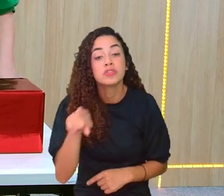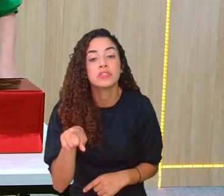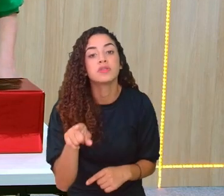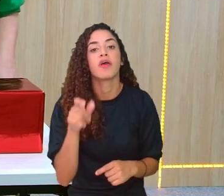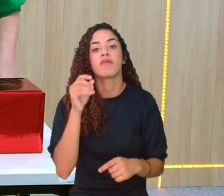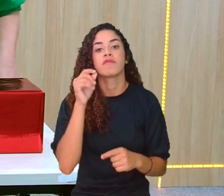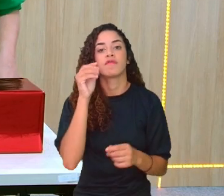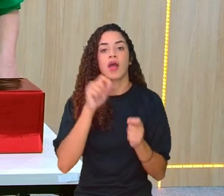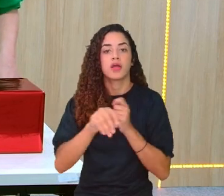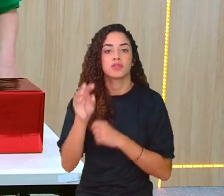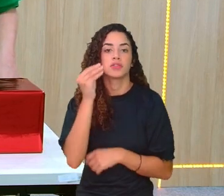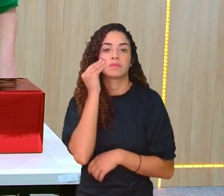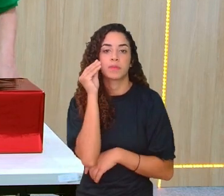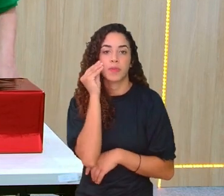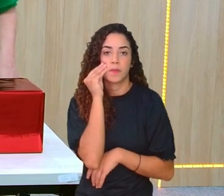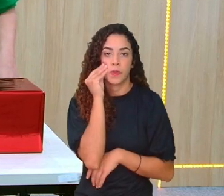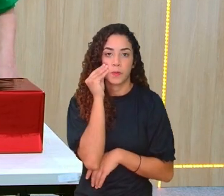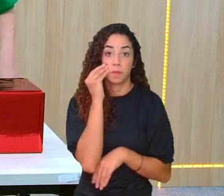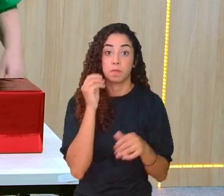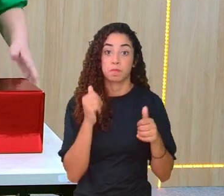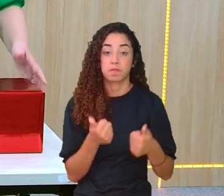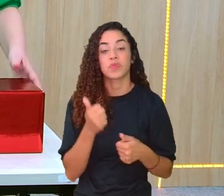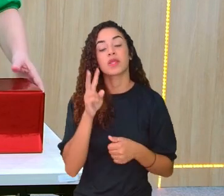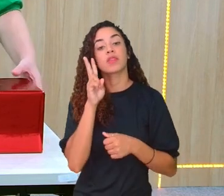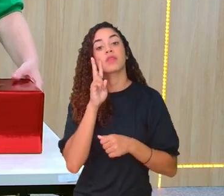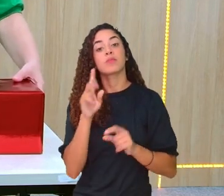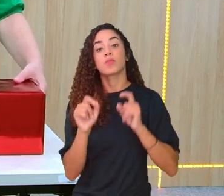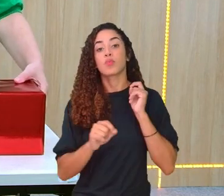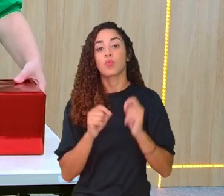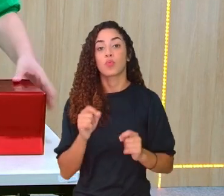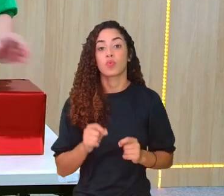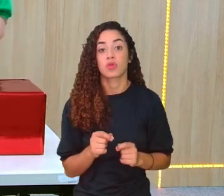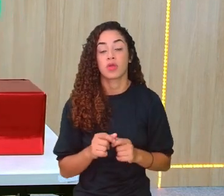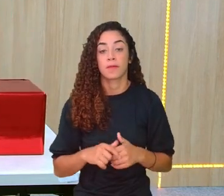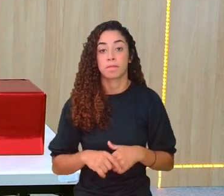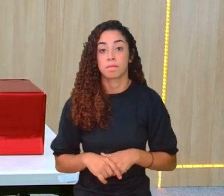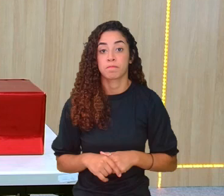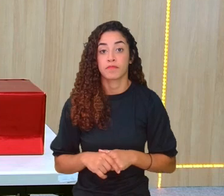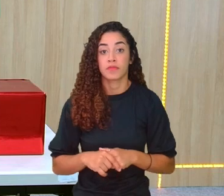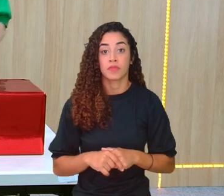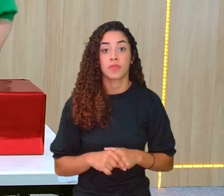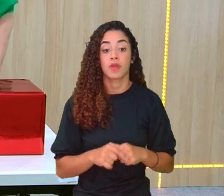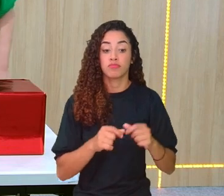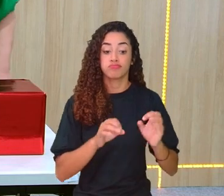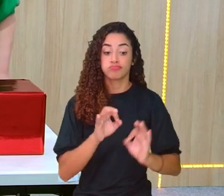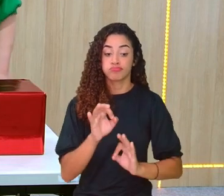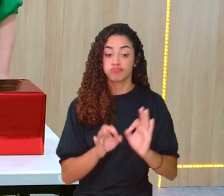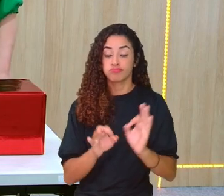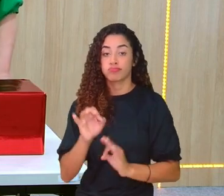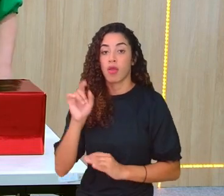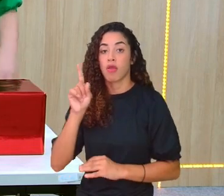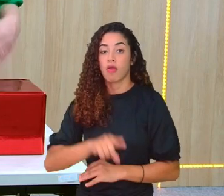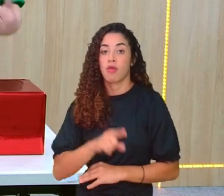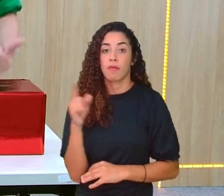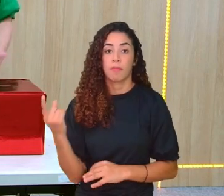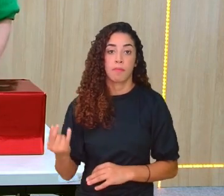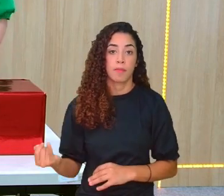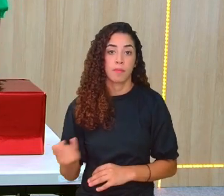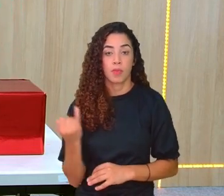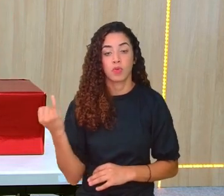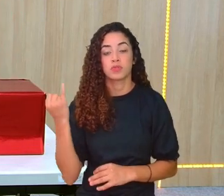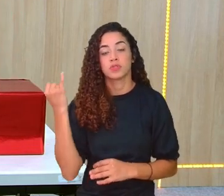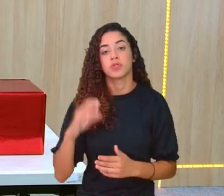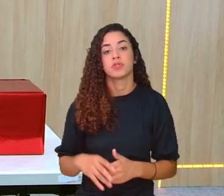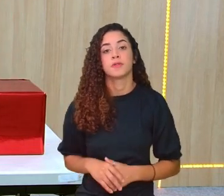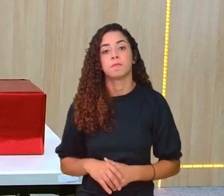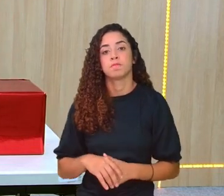esse experimento. Lembrando, manipulação é uma coisa muito importante. E